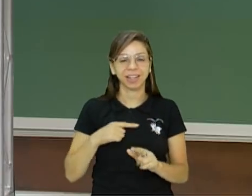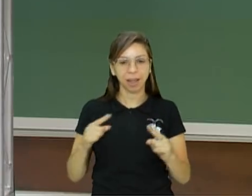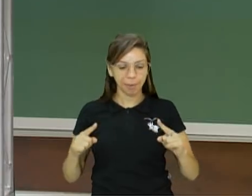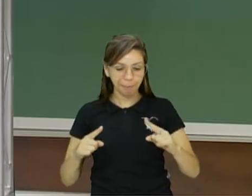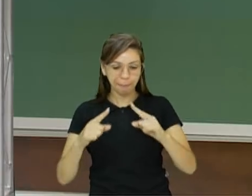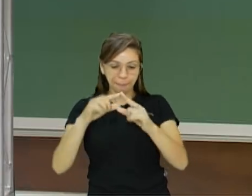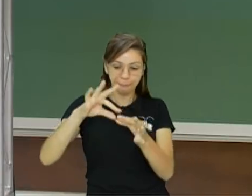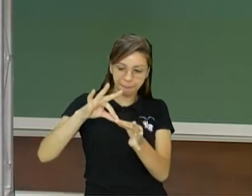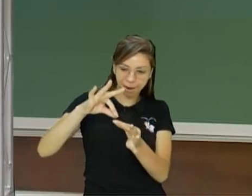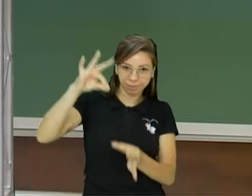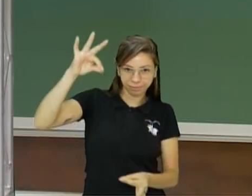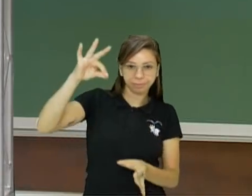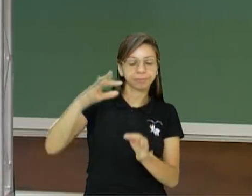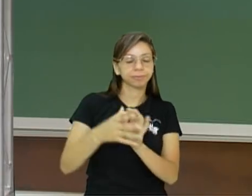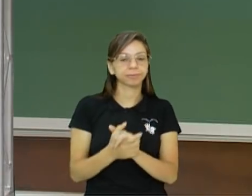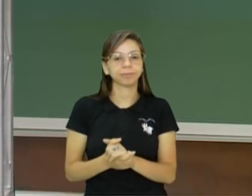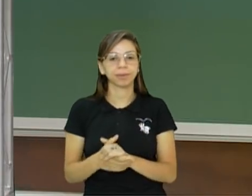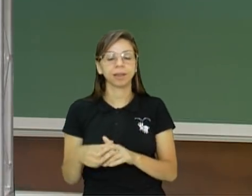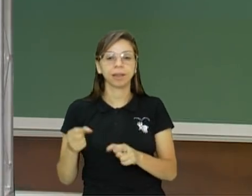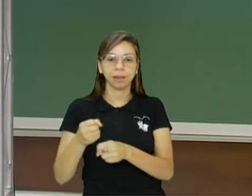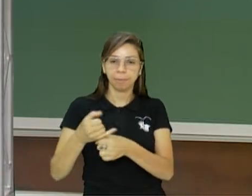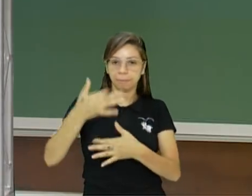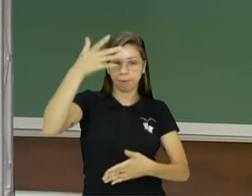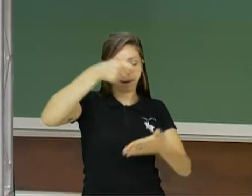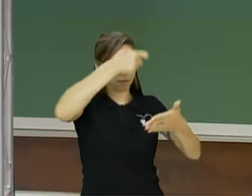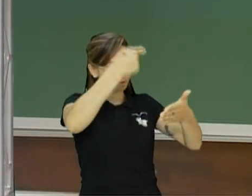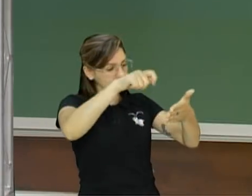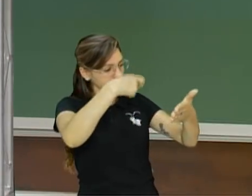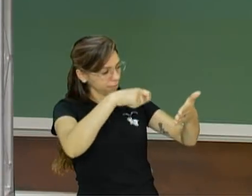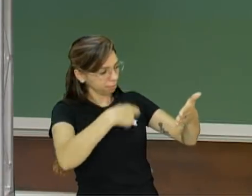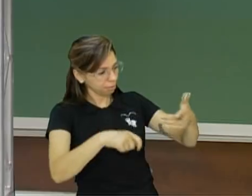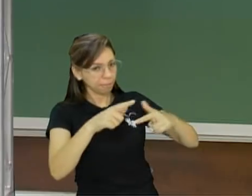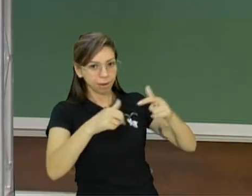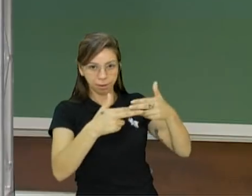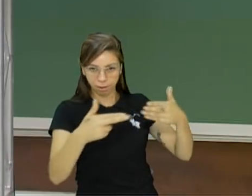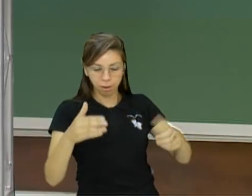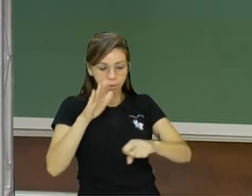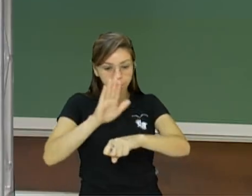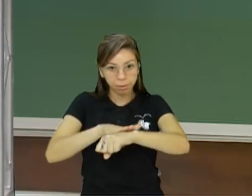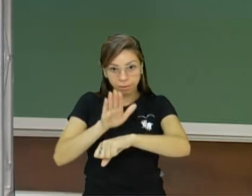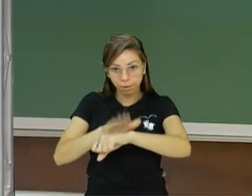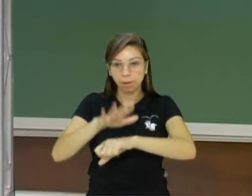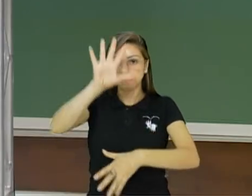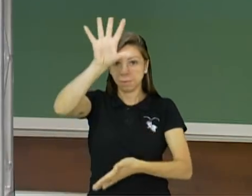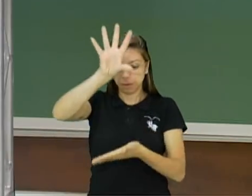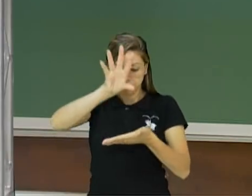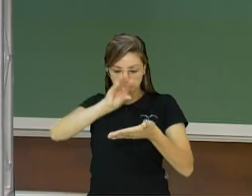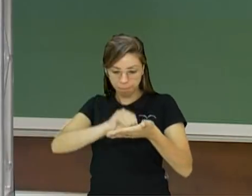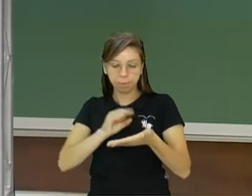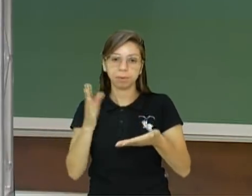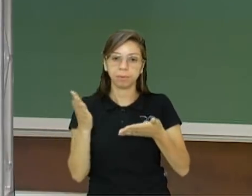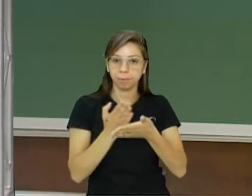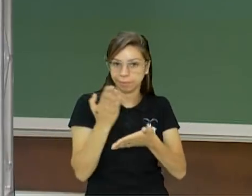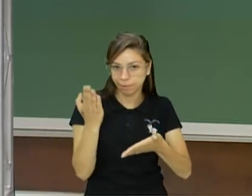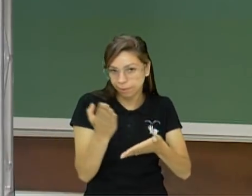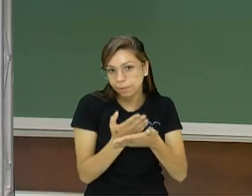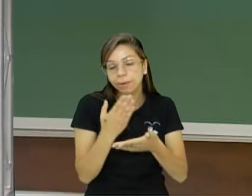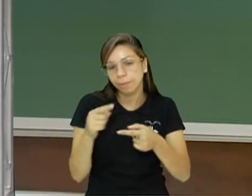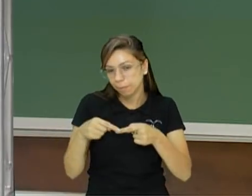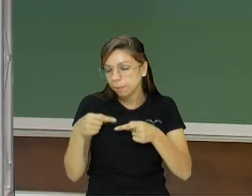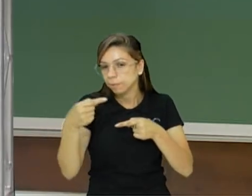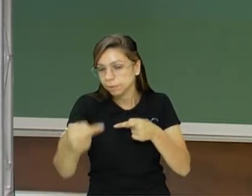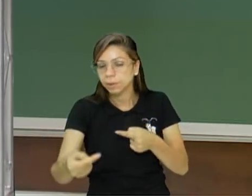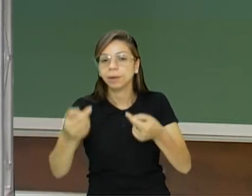palitinho. Então, a prof vai deixar uma lista de material aqui para vocês em um tempinho. Copiem no caderno essa lista, porque para a nossa